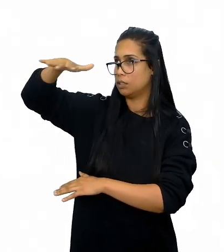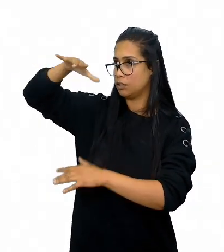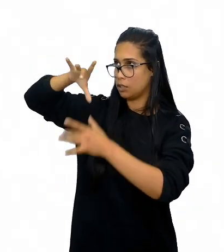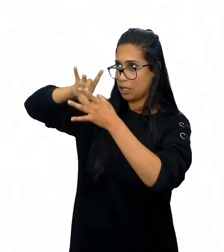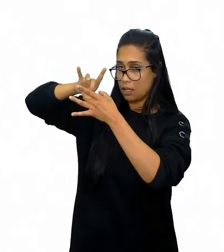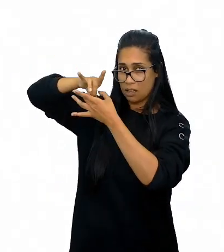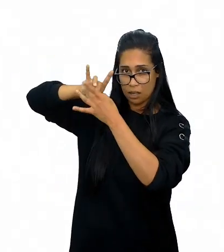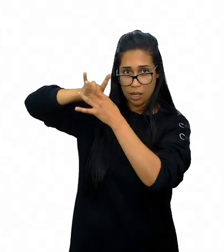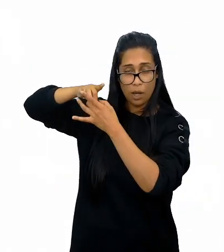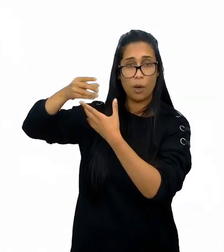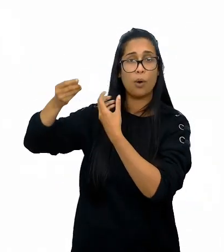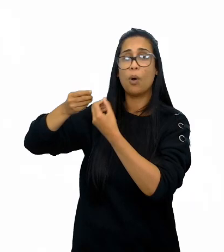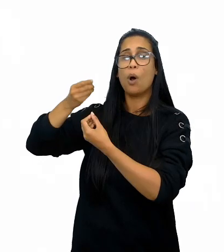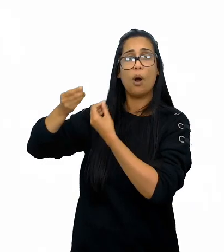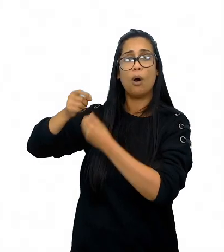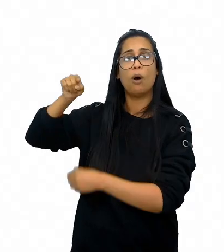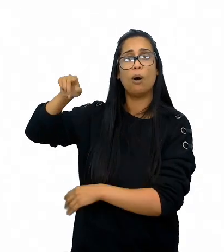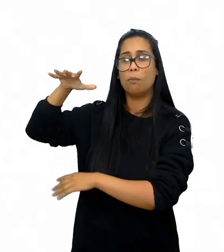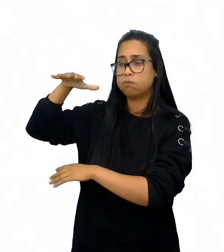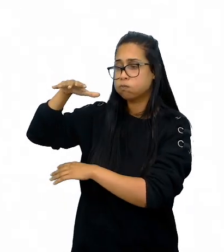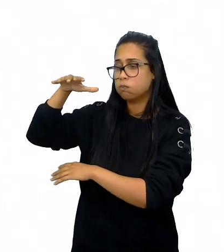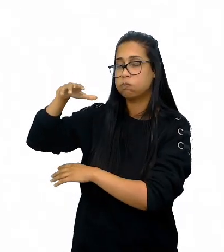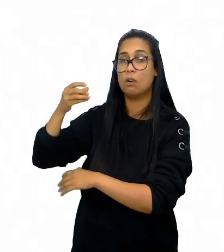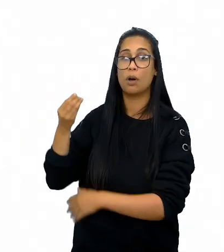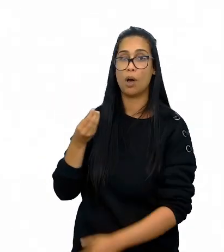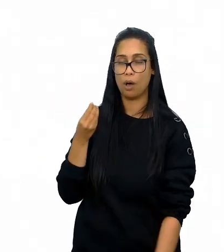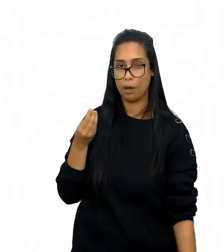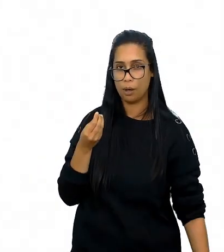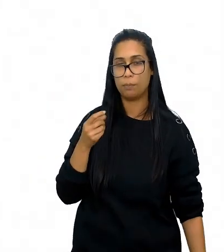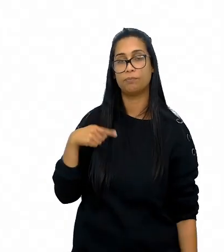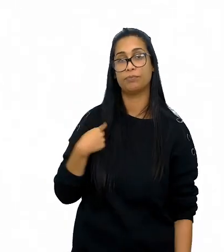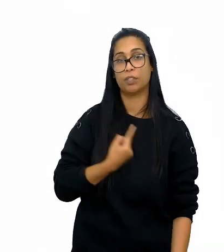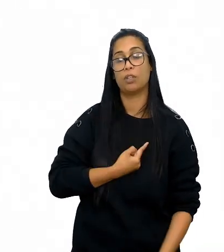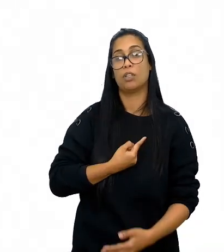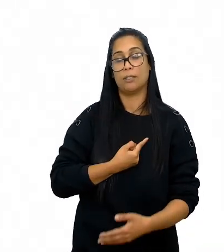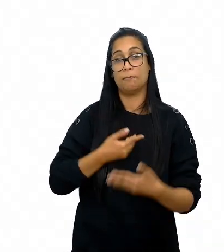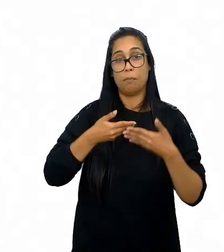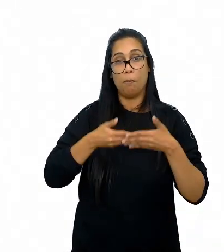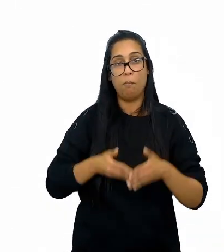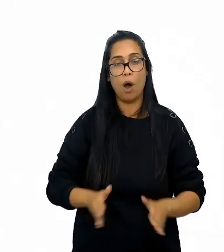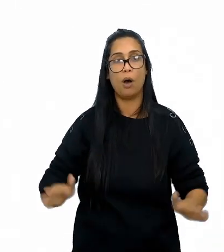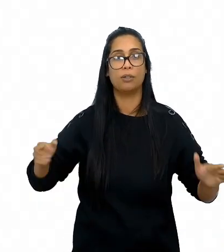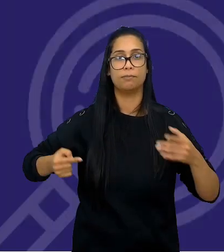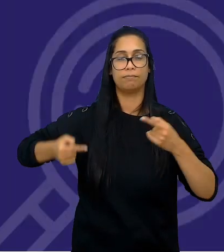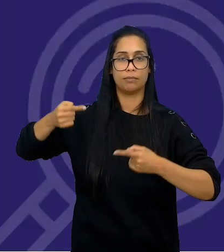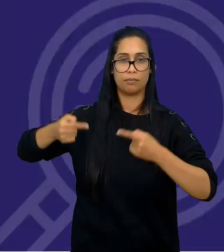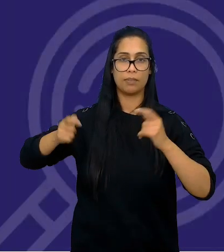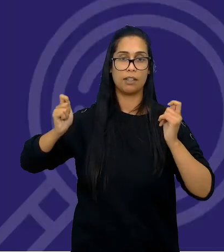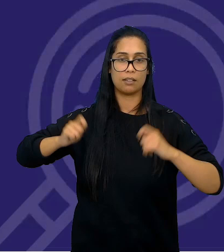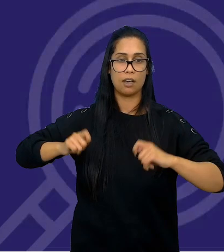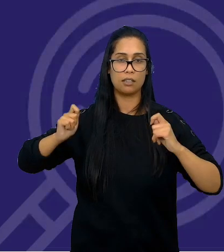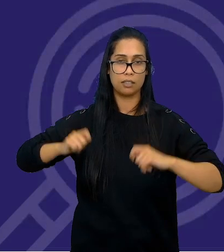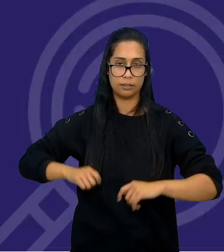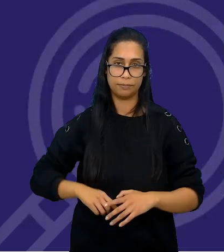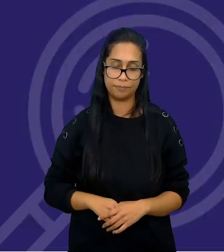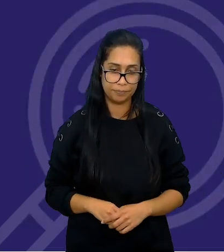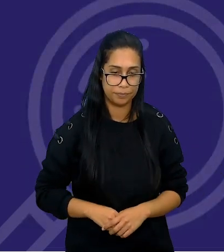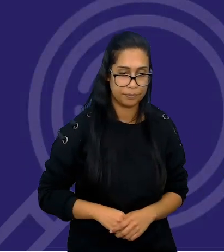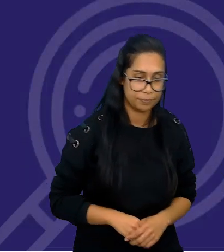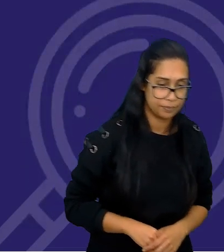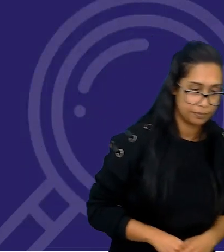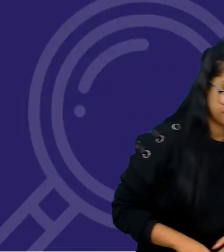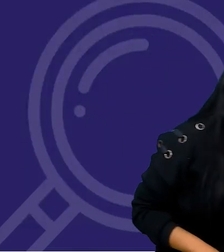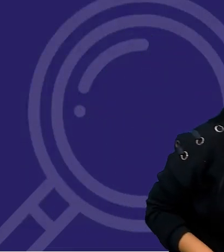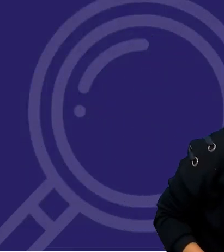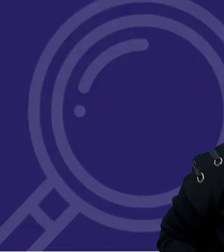Então, é a partir daí que a gente pode começar essa discussão. E para isso, eu selecionei